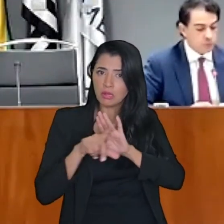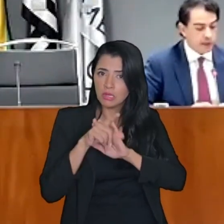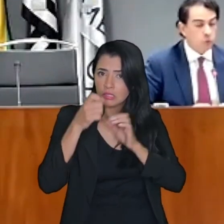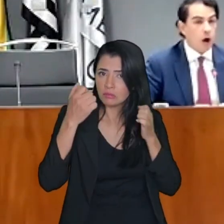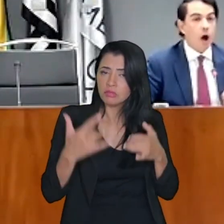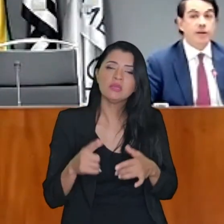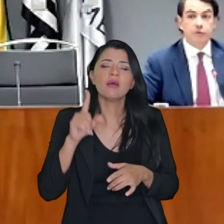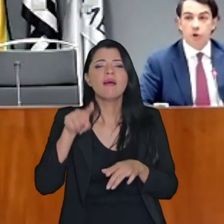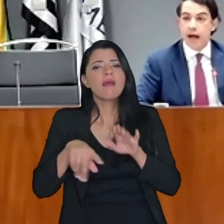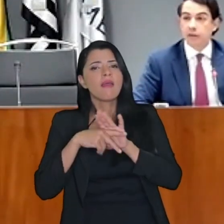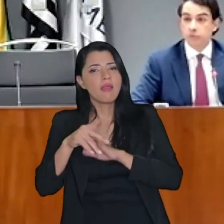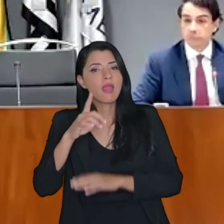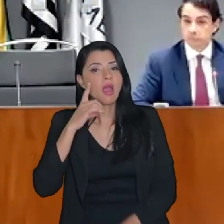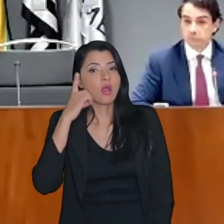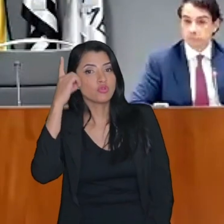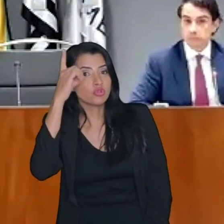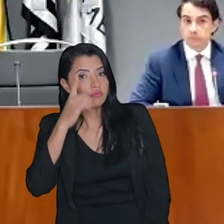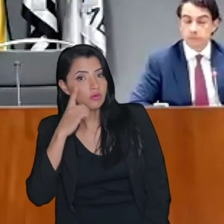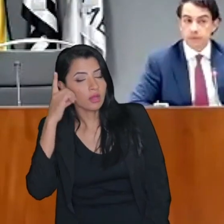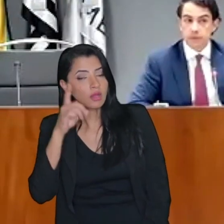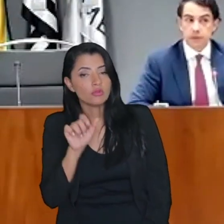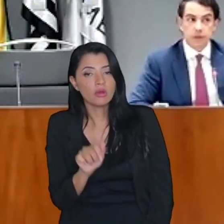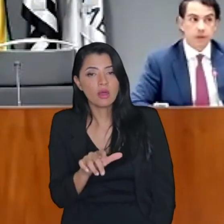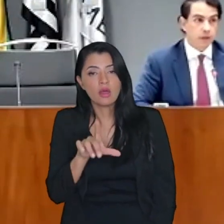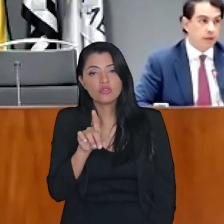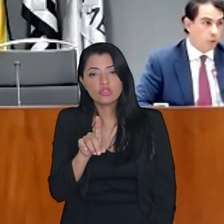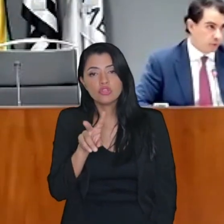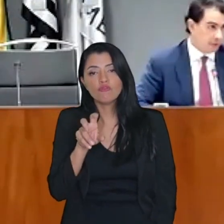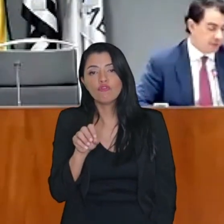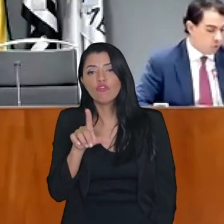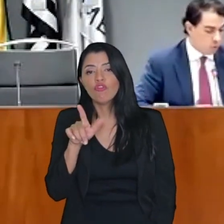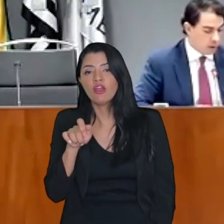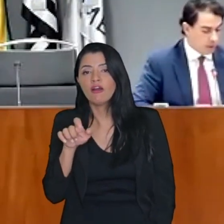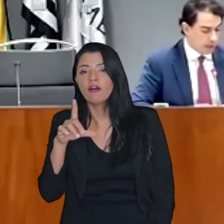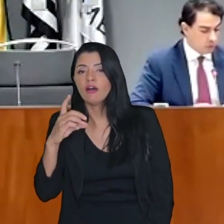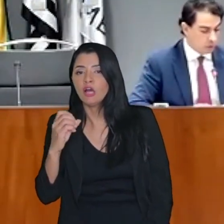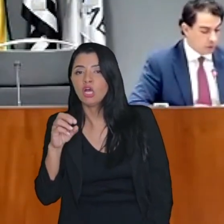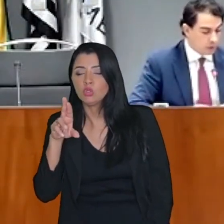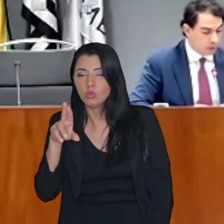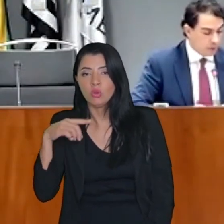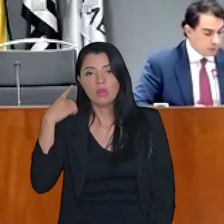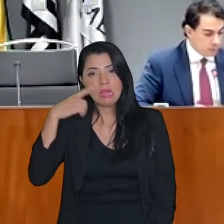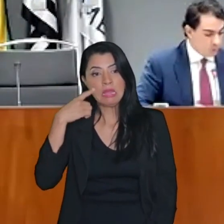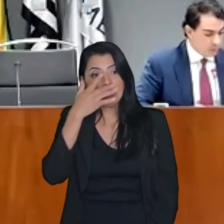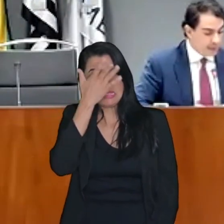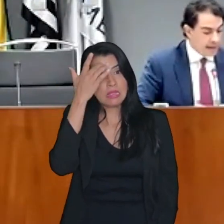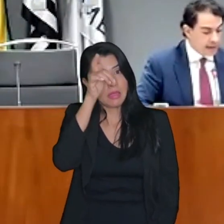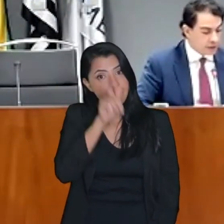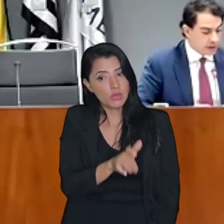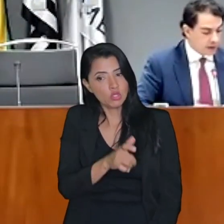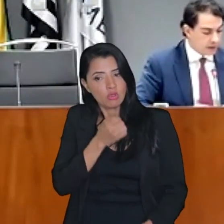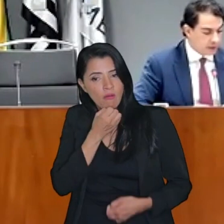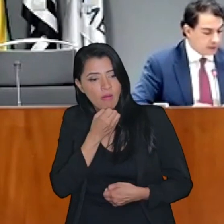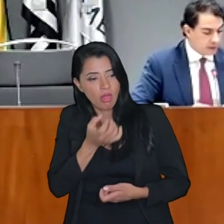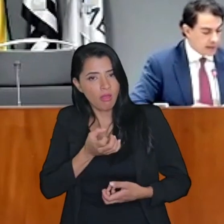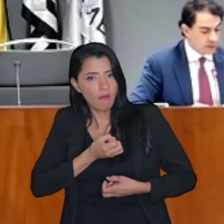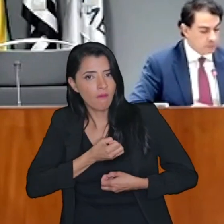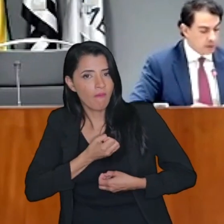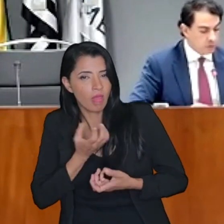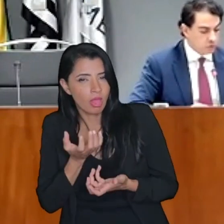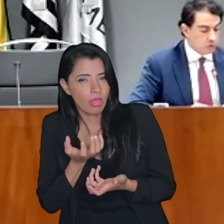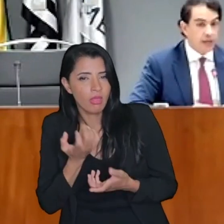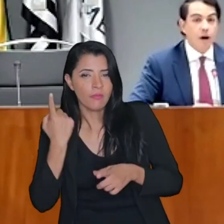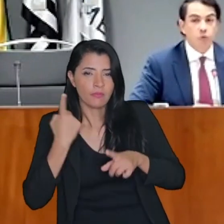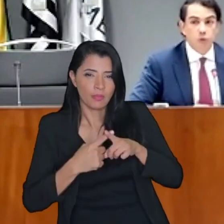diz respeito ao advogado e ao potencial colaborador, porque deixa